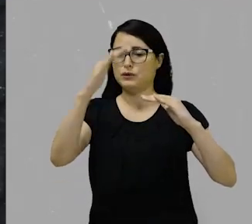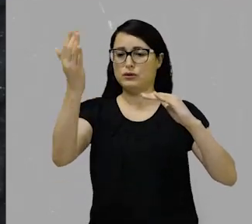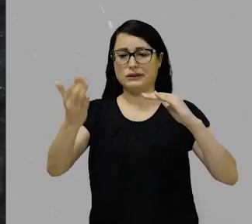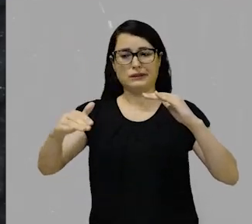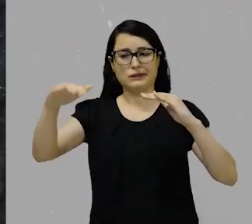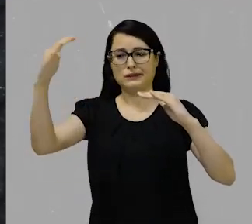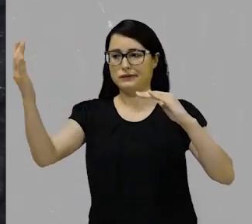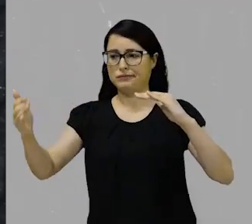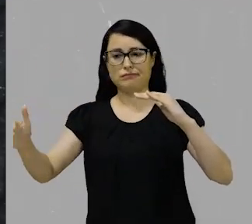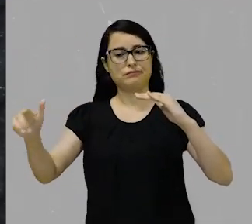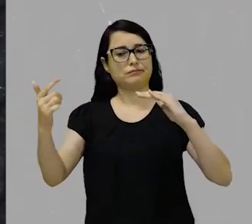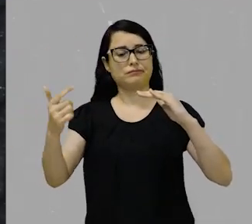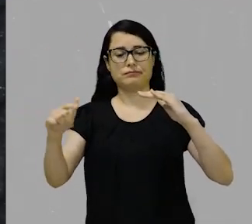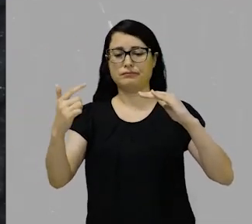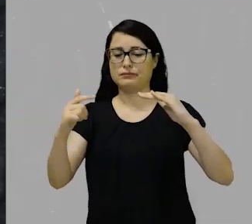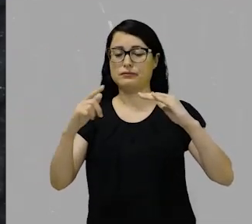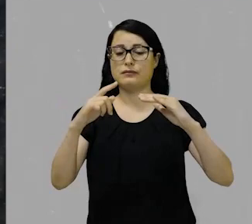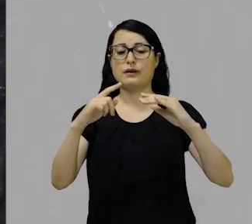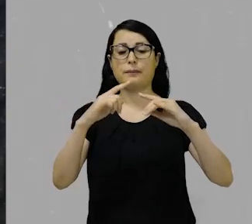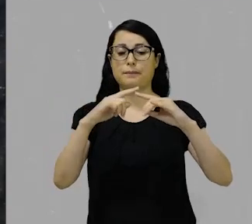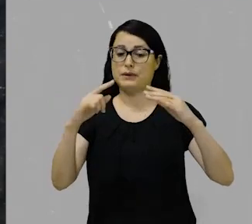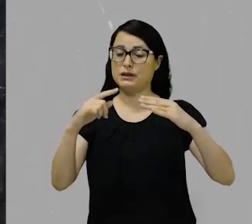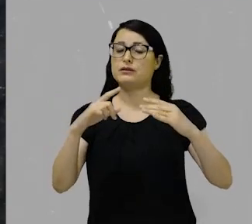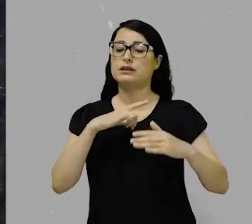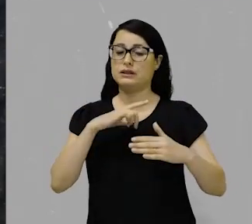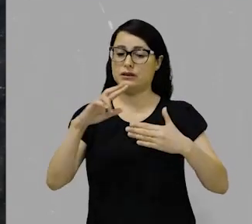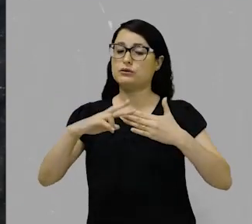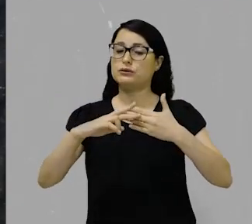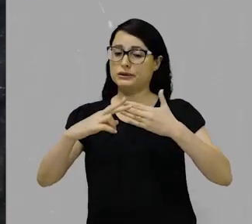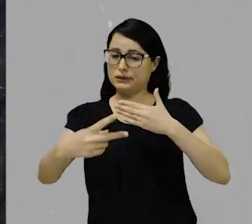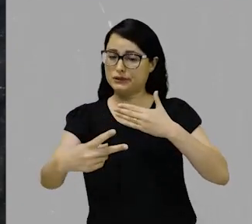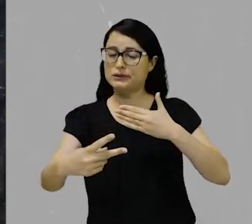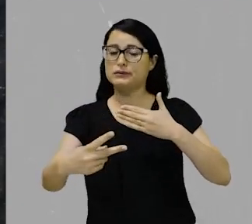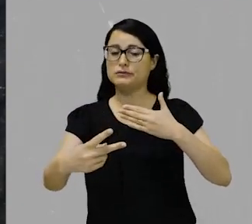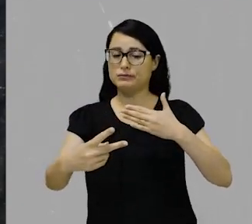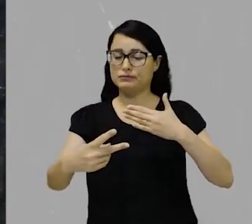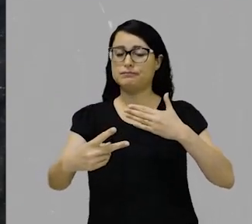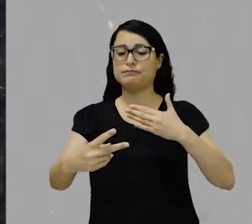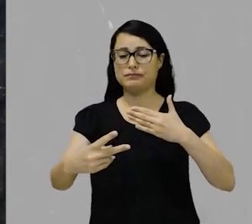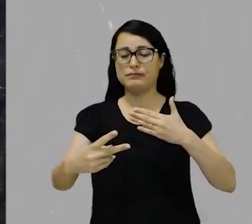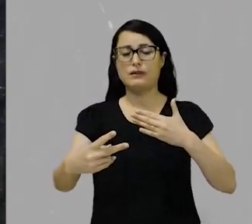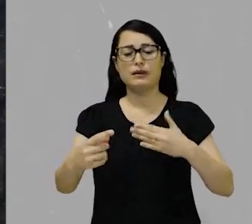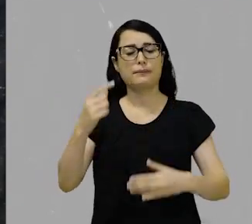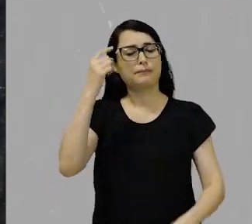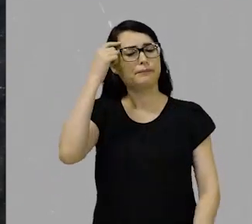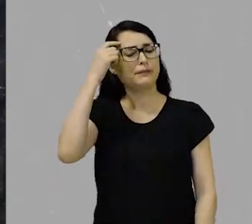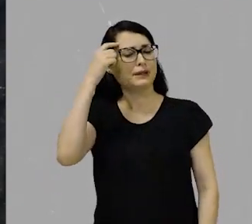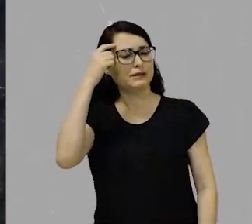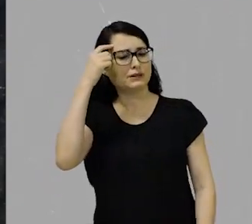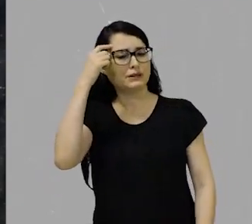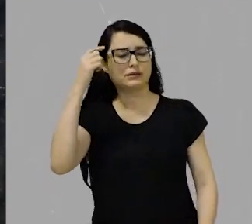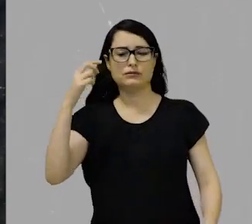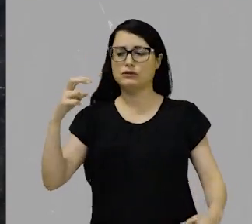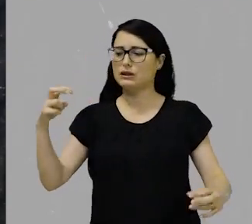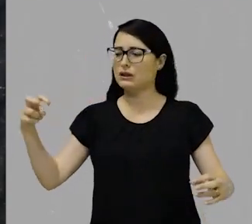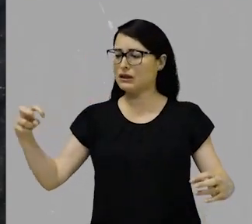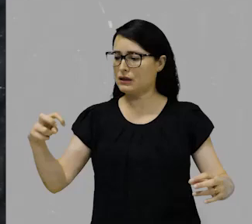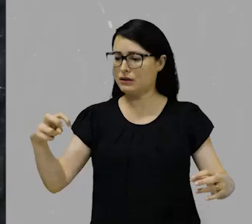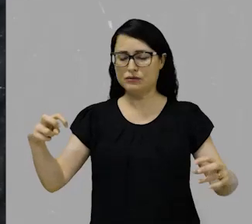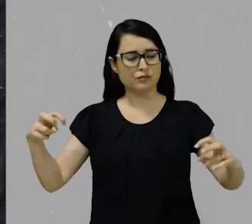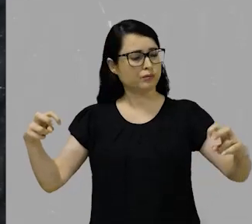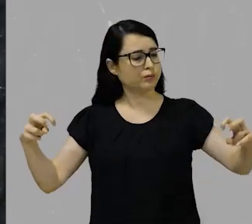não significa dizer que não haverá consequências. Ora, é só tu pensa comigo, dois carros, um